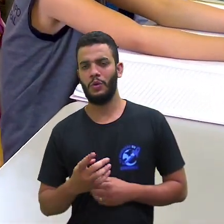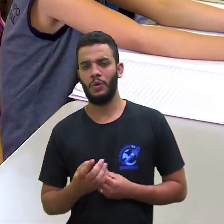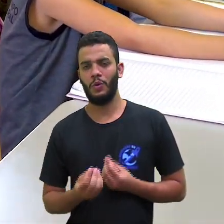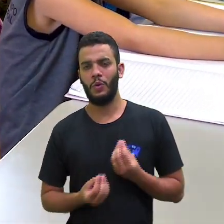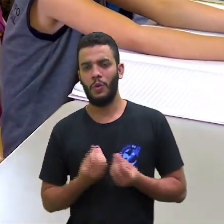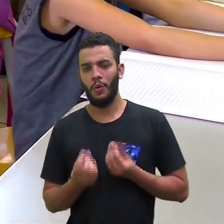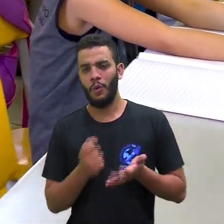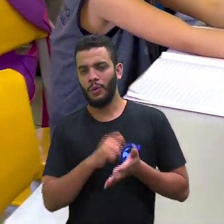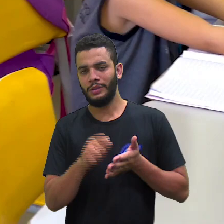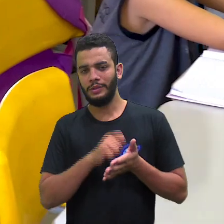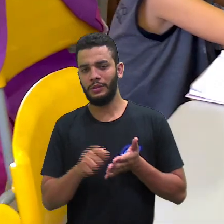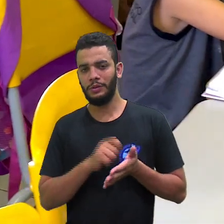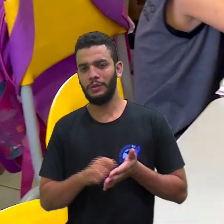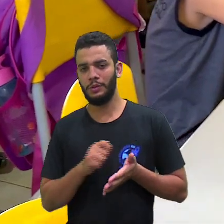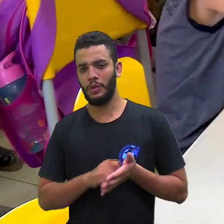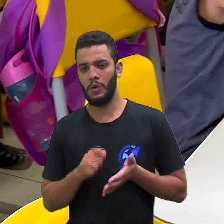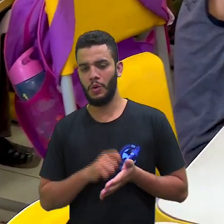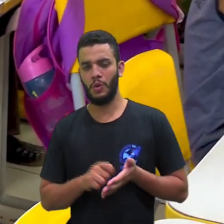P-I.